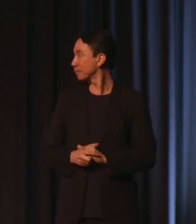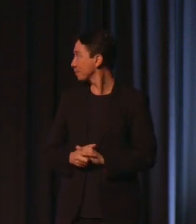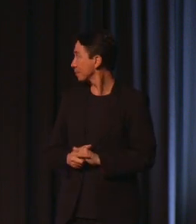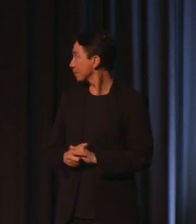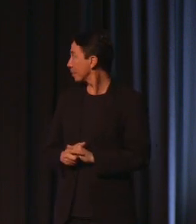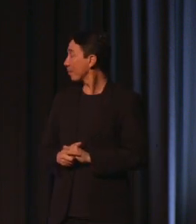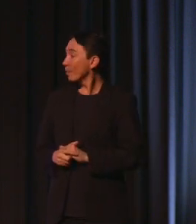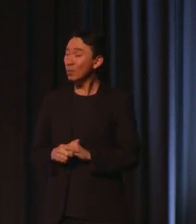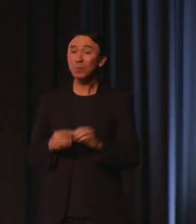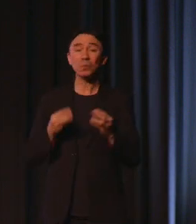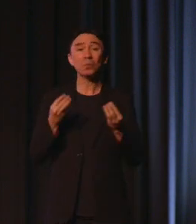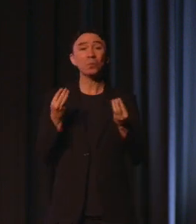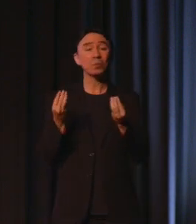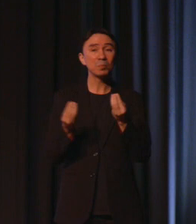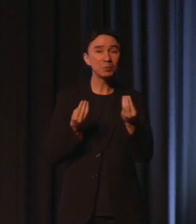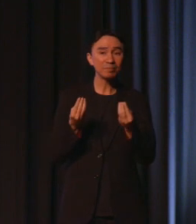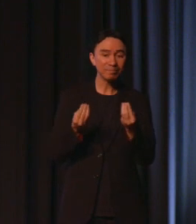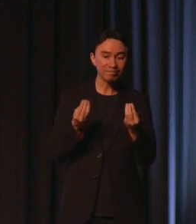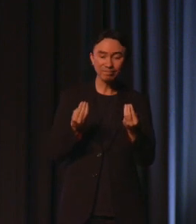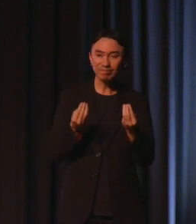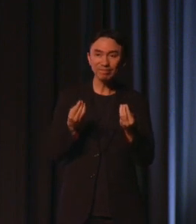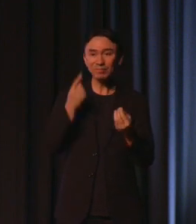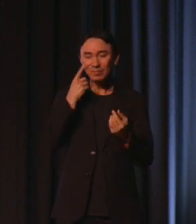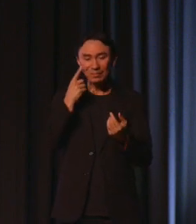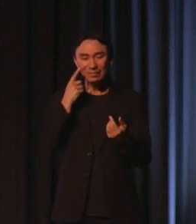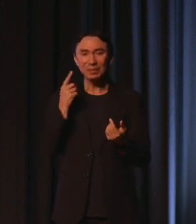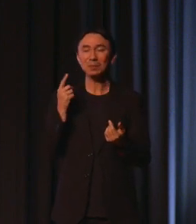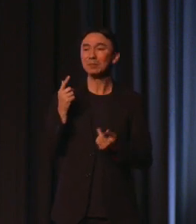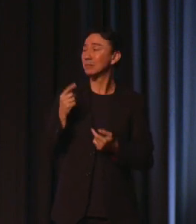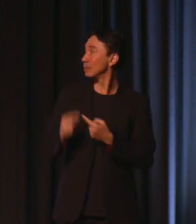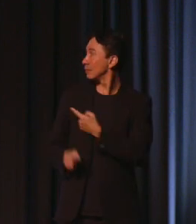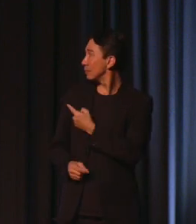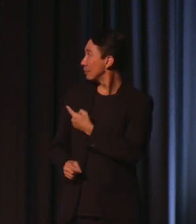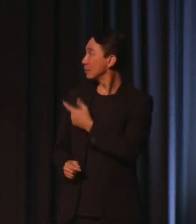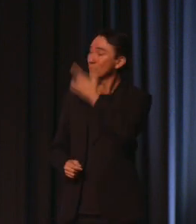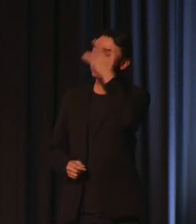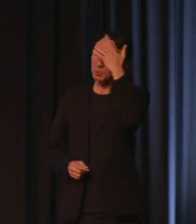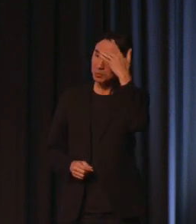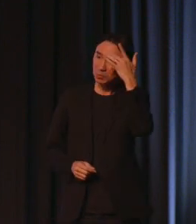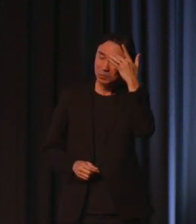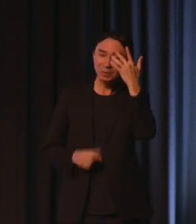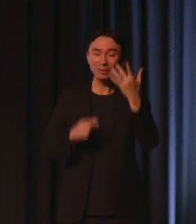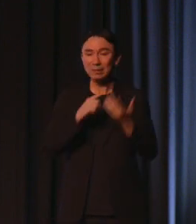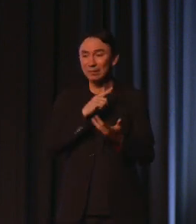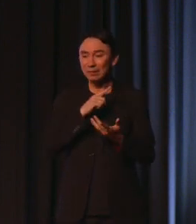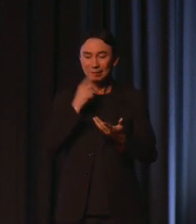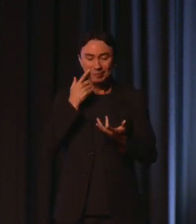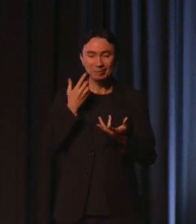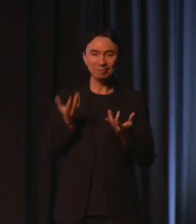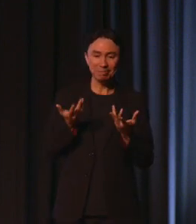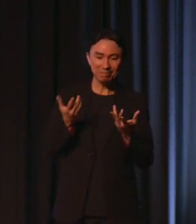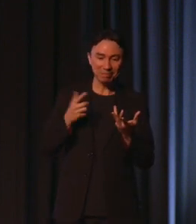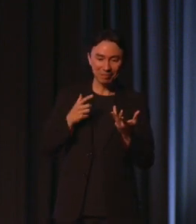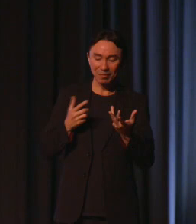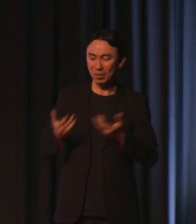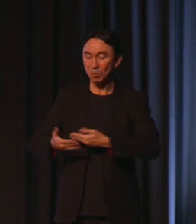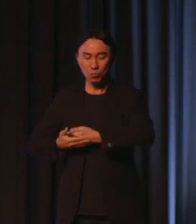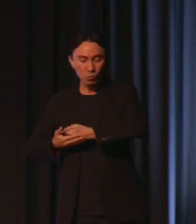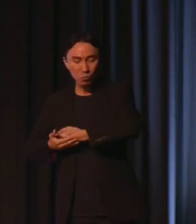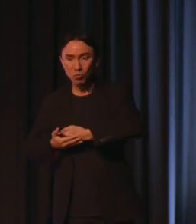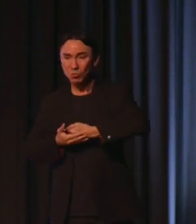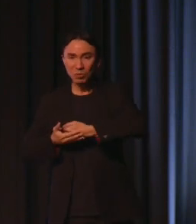abordo uma pessoa que teve sua gênese, um bebezinho, até uma criança de 2